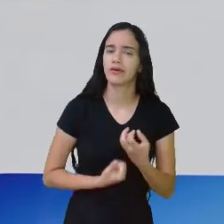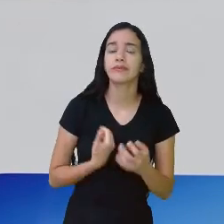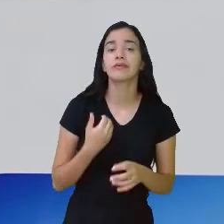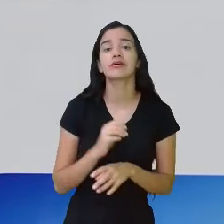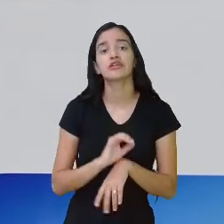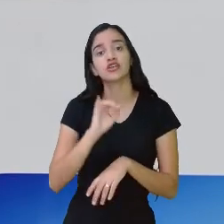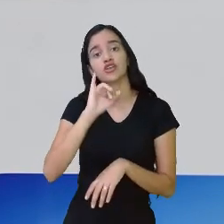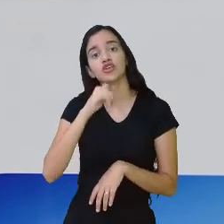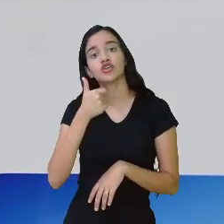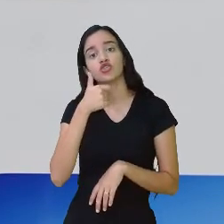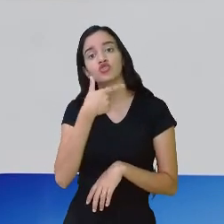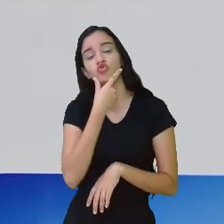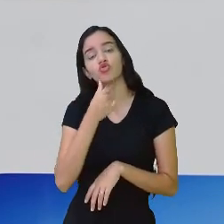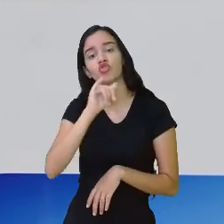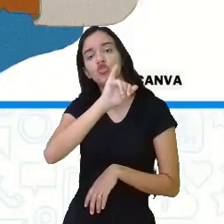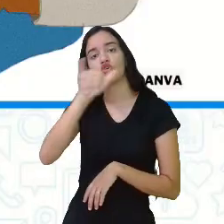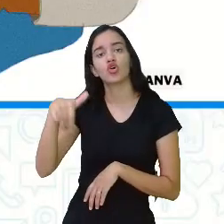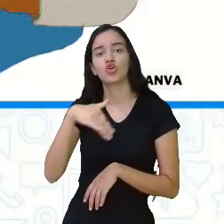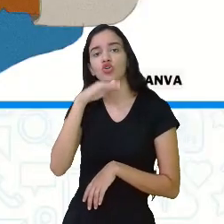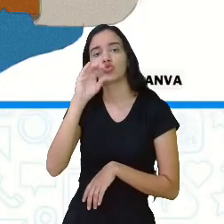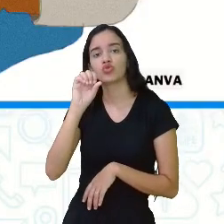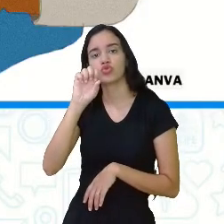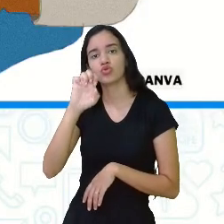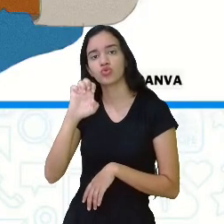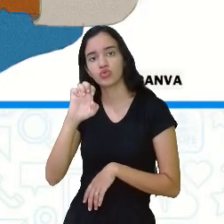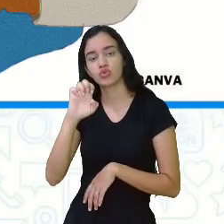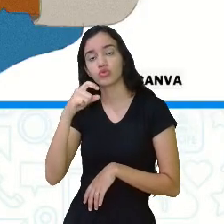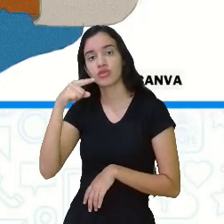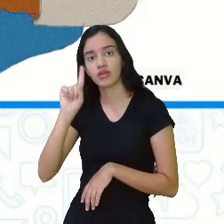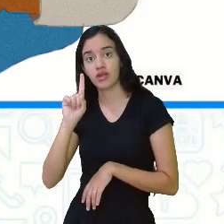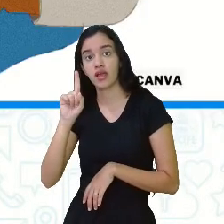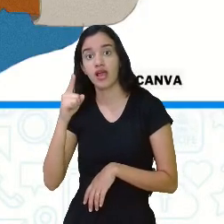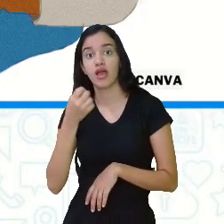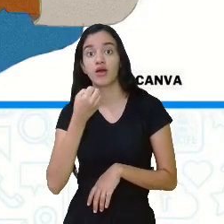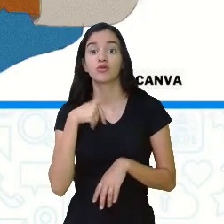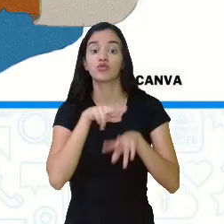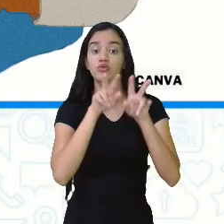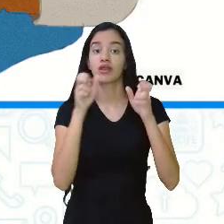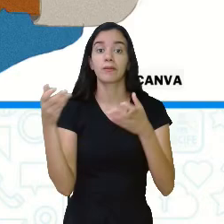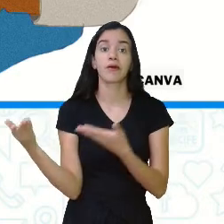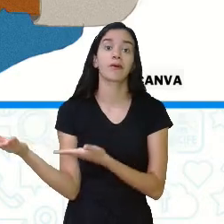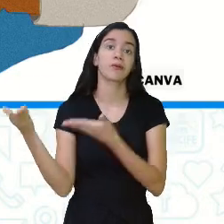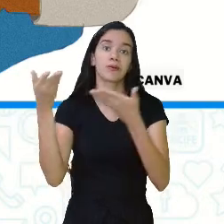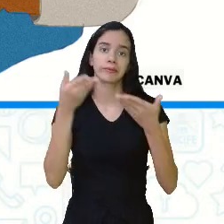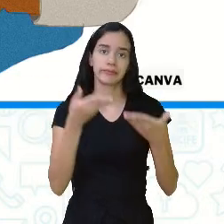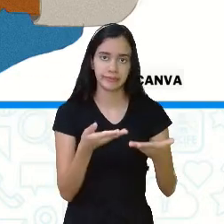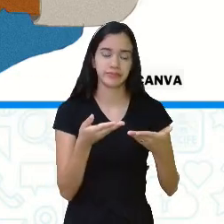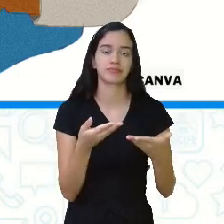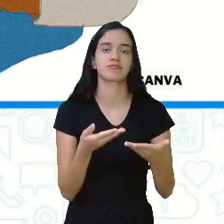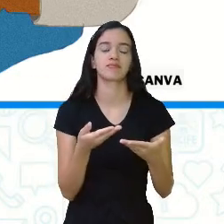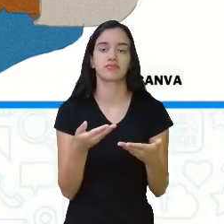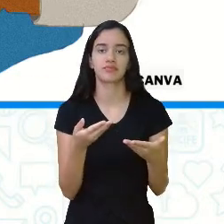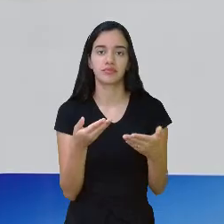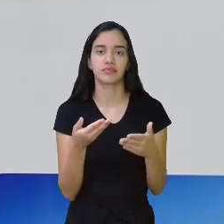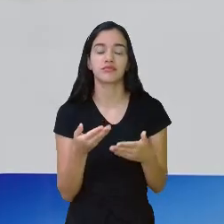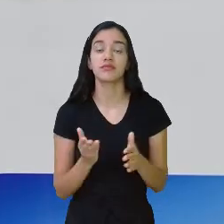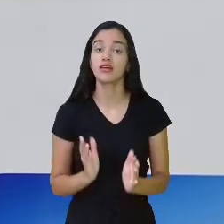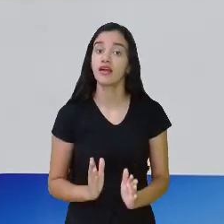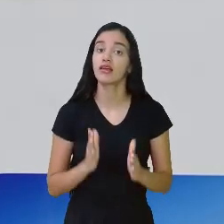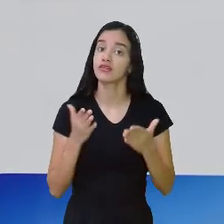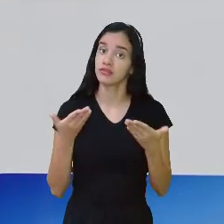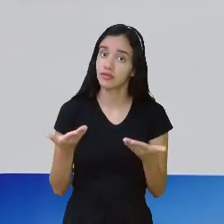José Paulo Paes? É o poema Convite, tá certo? O poema Convite.